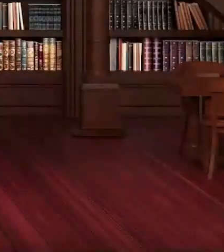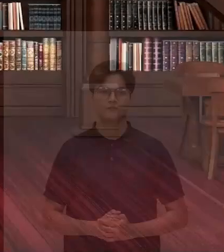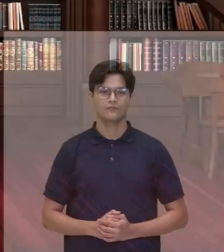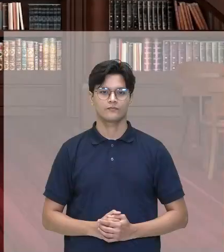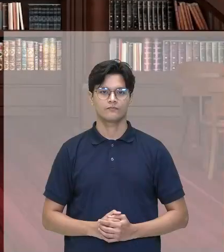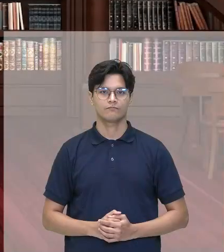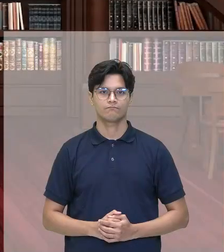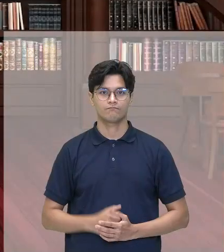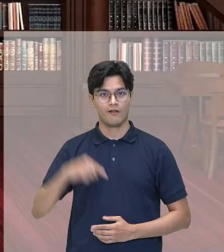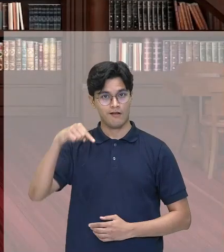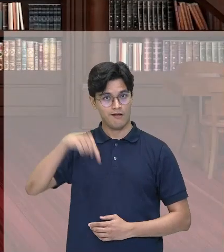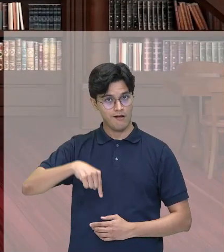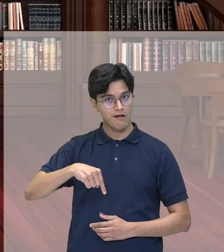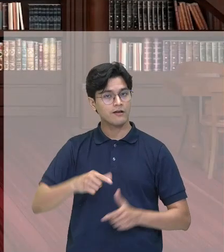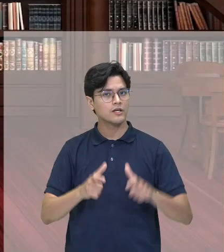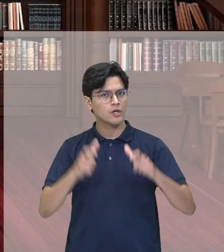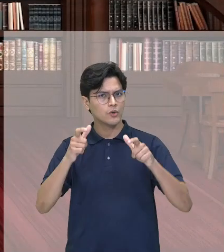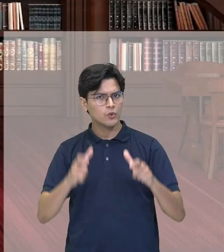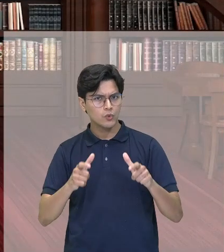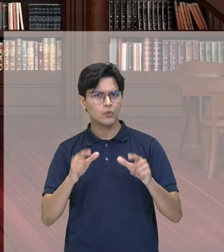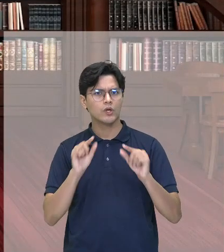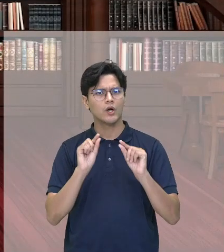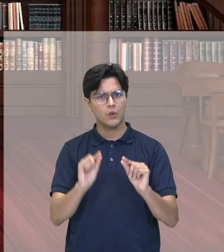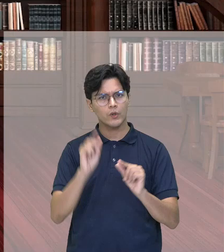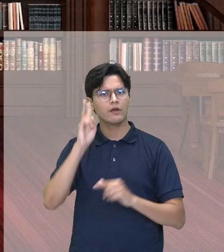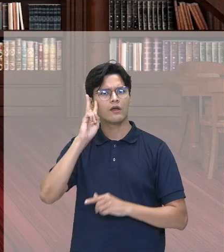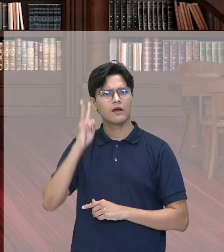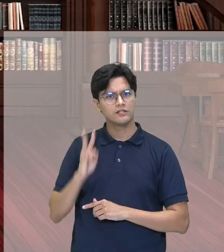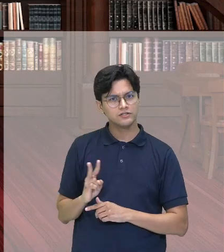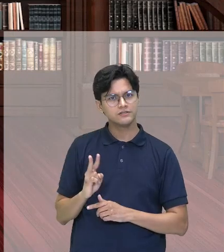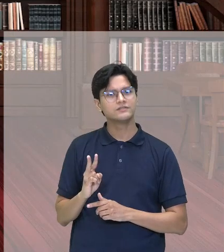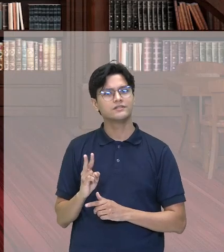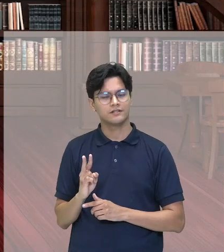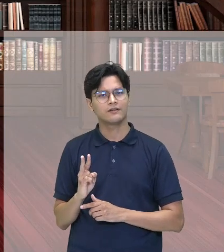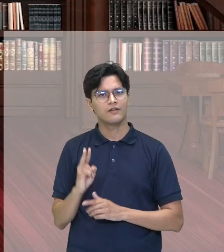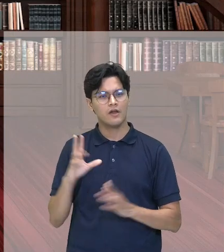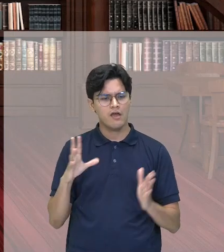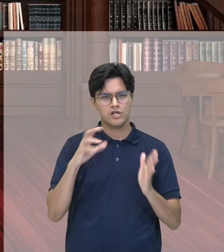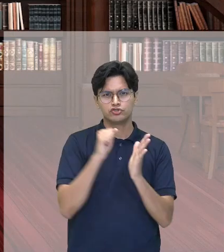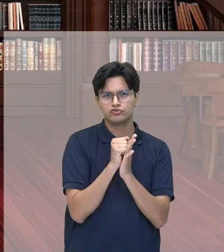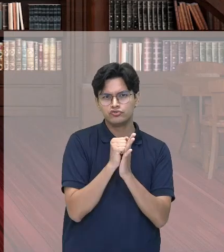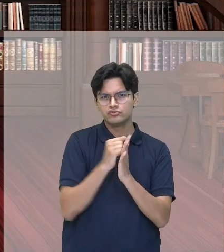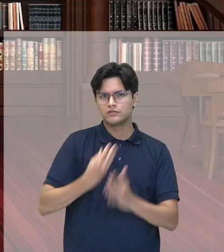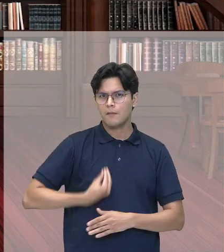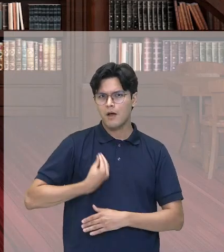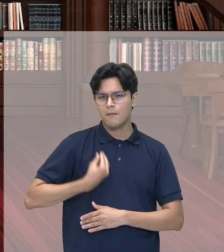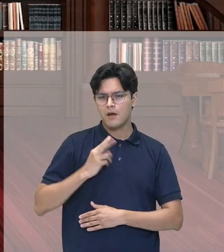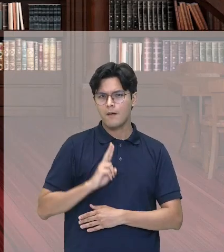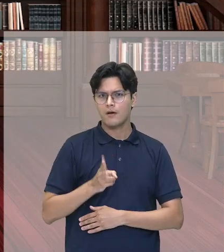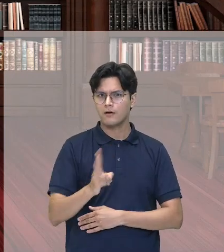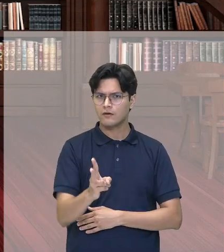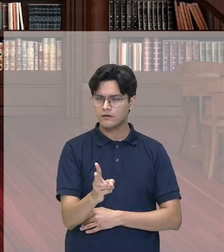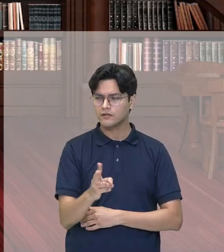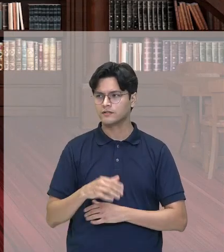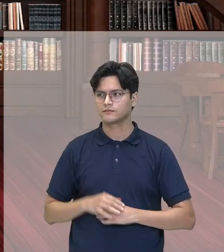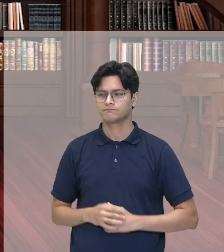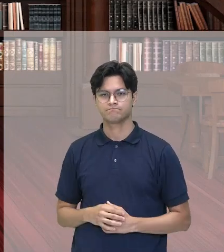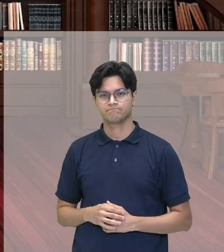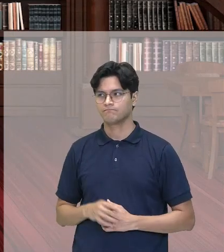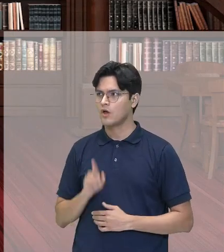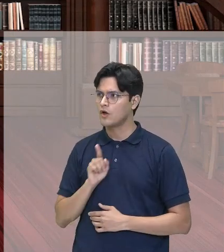Este é o lugar onde as histórias ganham vida para sempre. Vocês trouxeram a história para